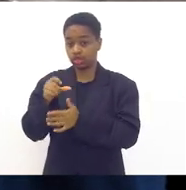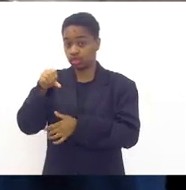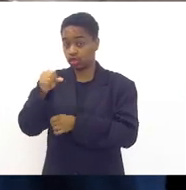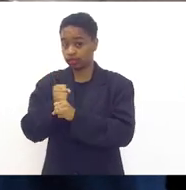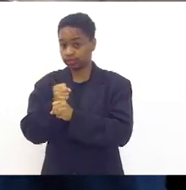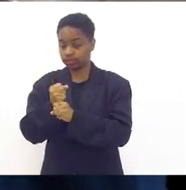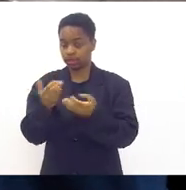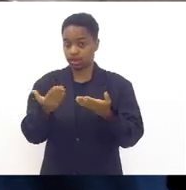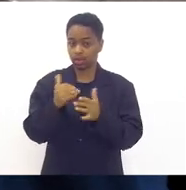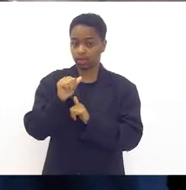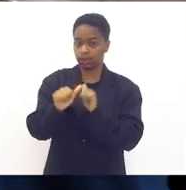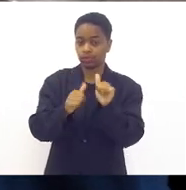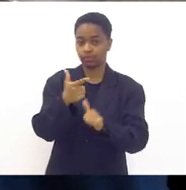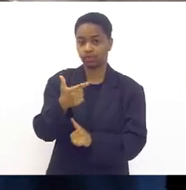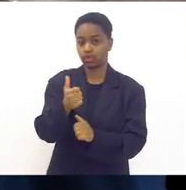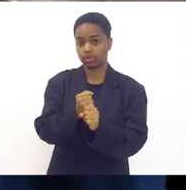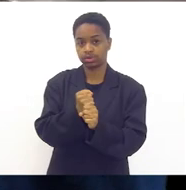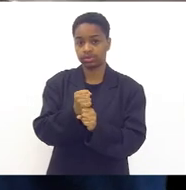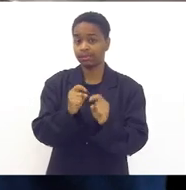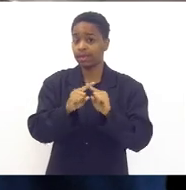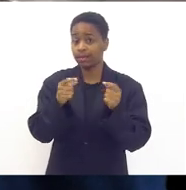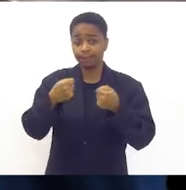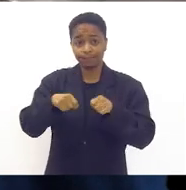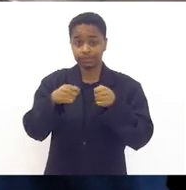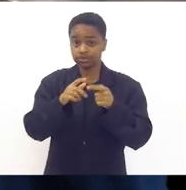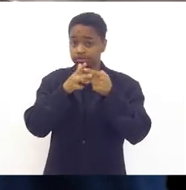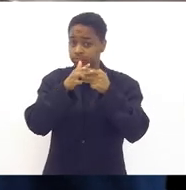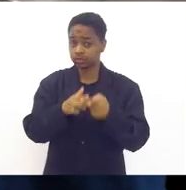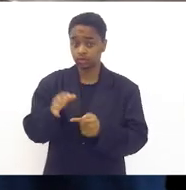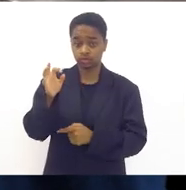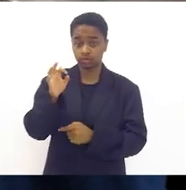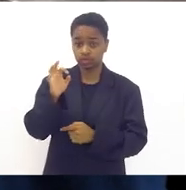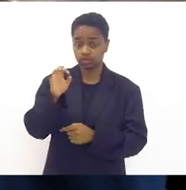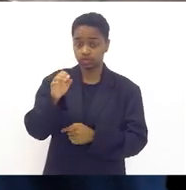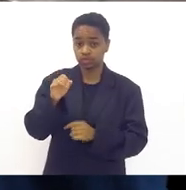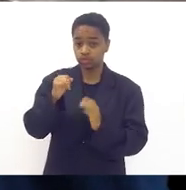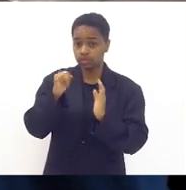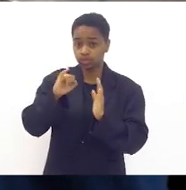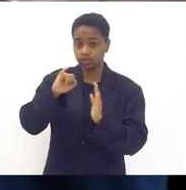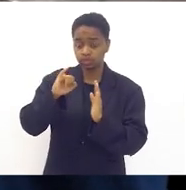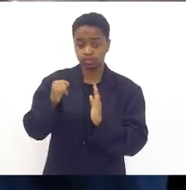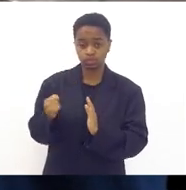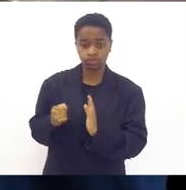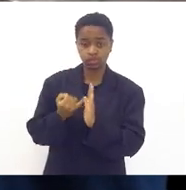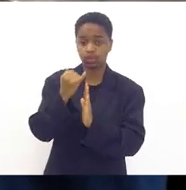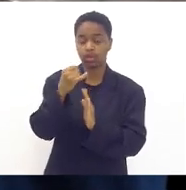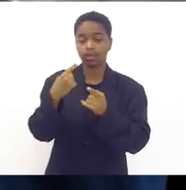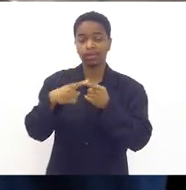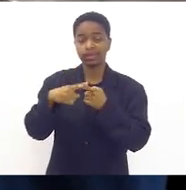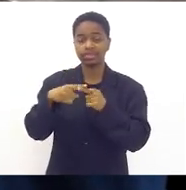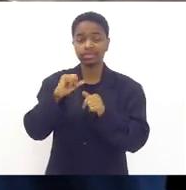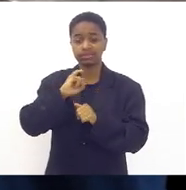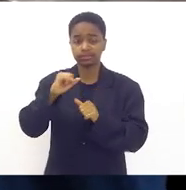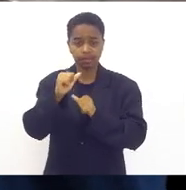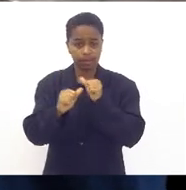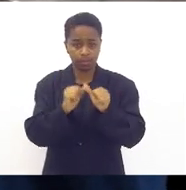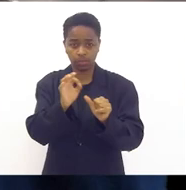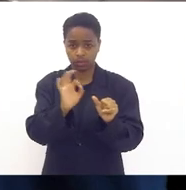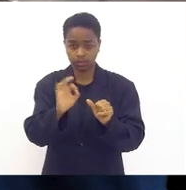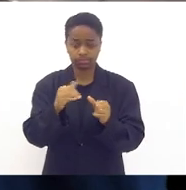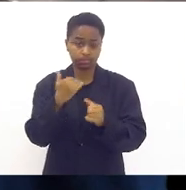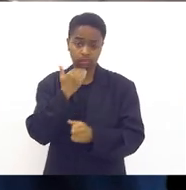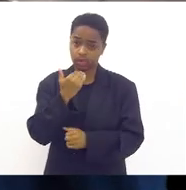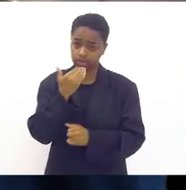anos. Tem que mexer no juro. Se não mexer no juro, não adianta. Eu acho que a gente tem